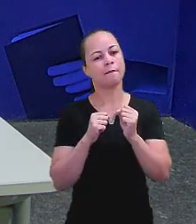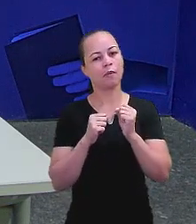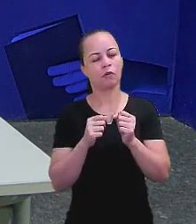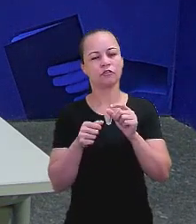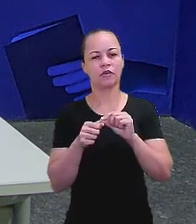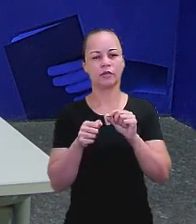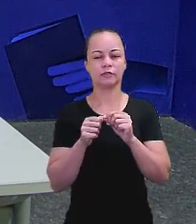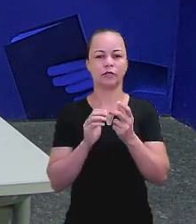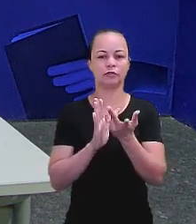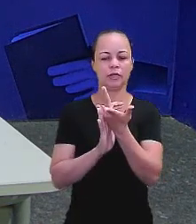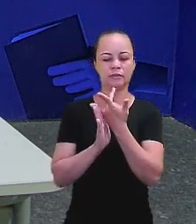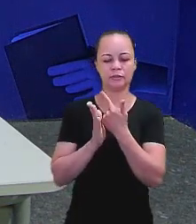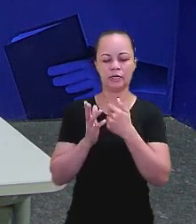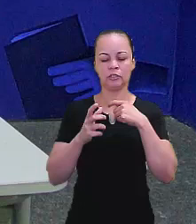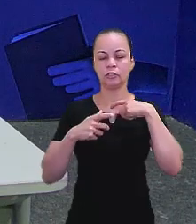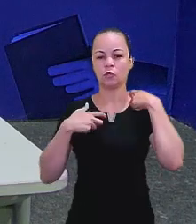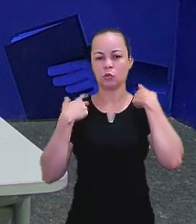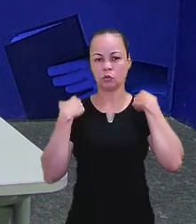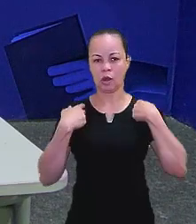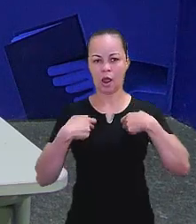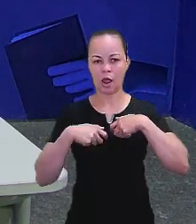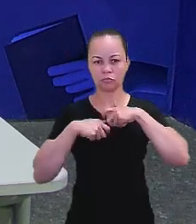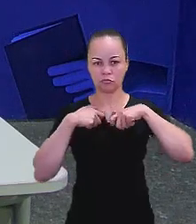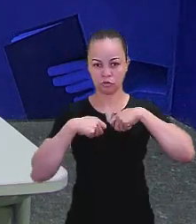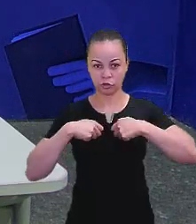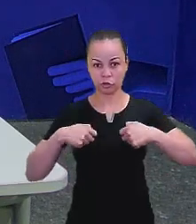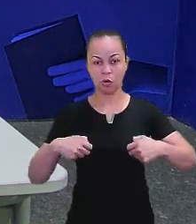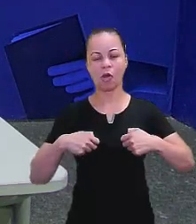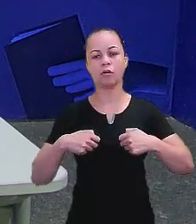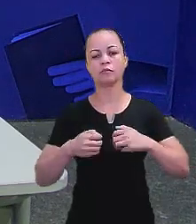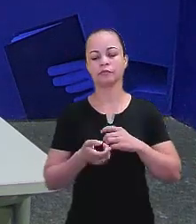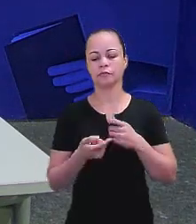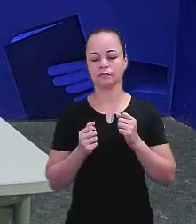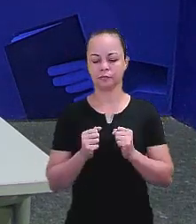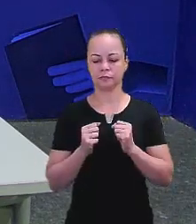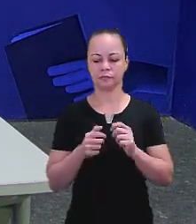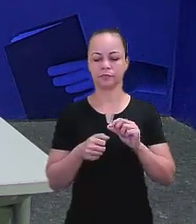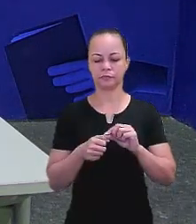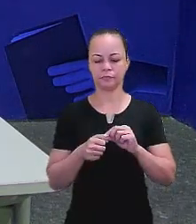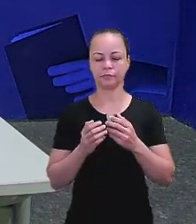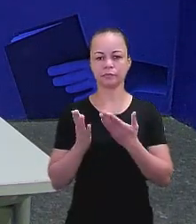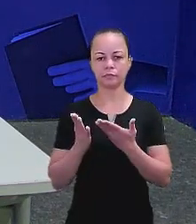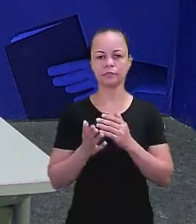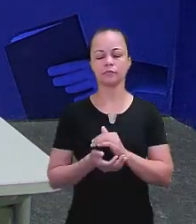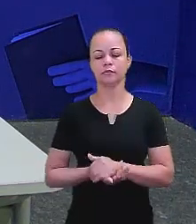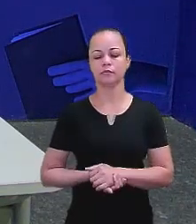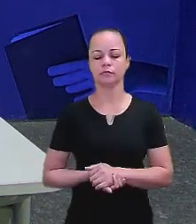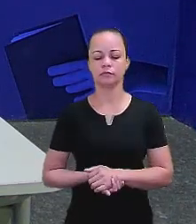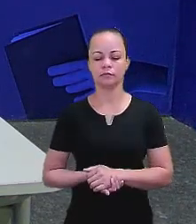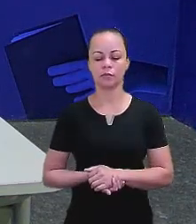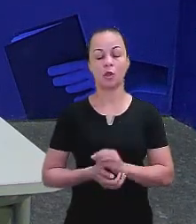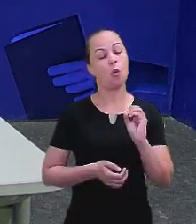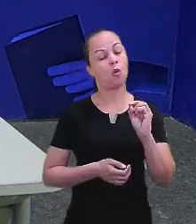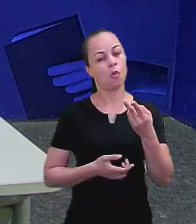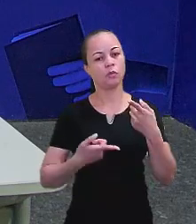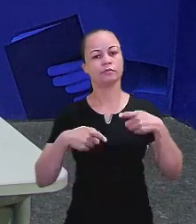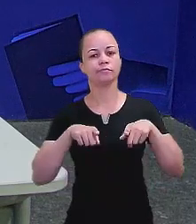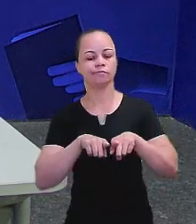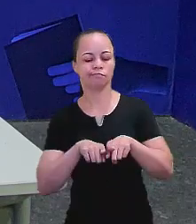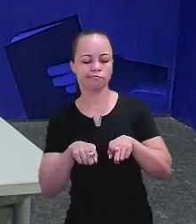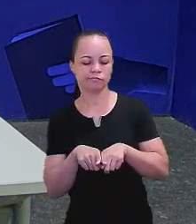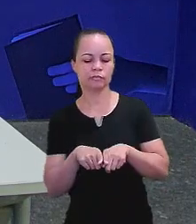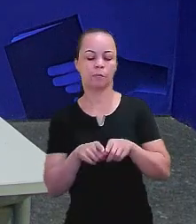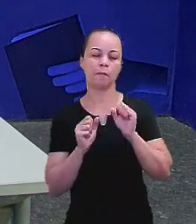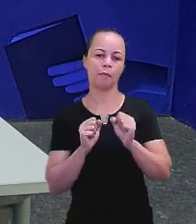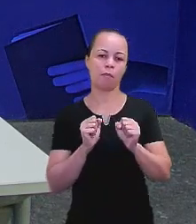o desenhozinho do cachecol aqui no meio, né? A gente pode fazer. Daqui a pouco eu faço aqui com vocês. Ou também a gente pode